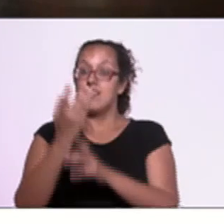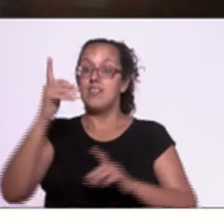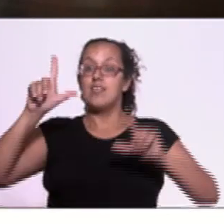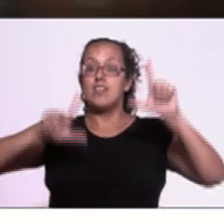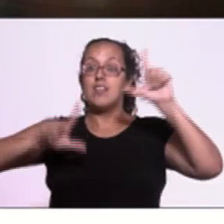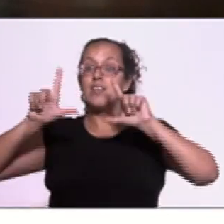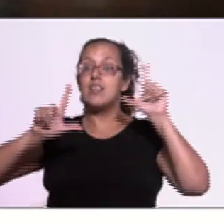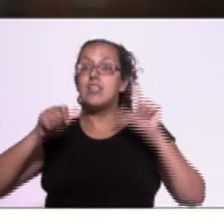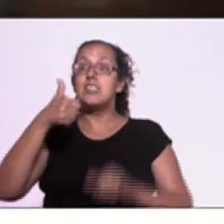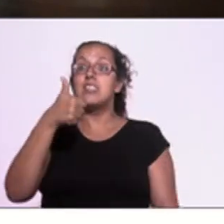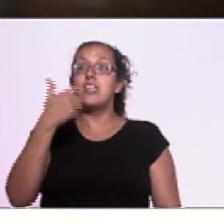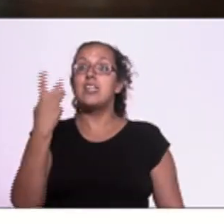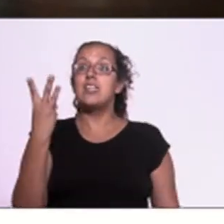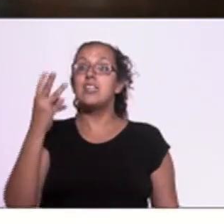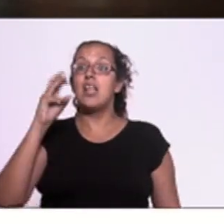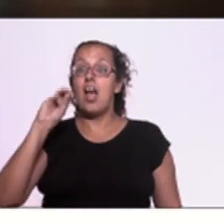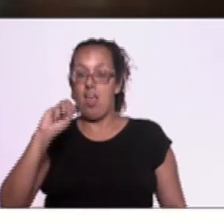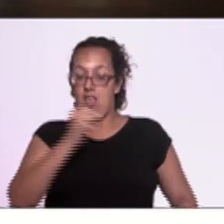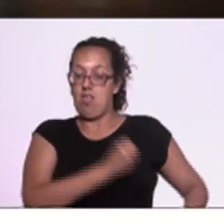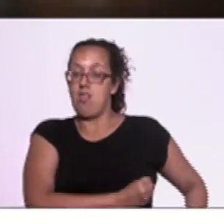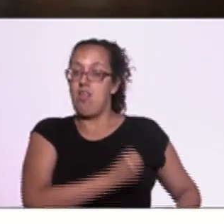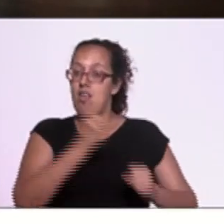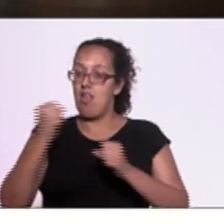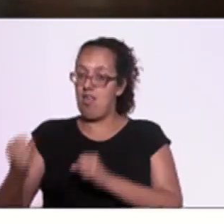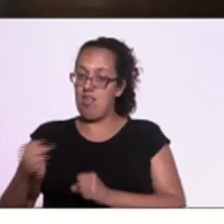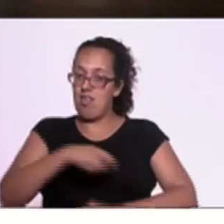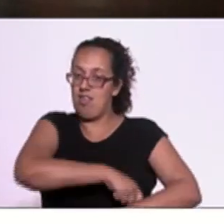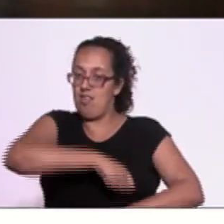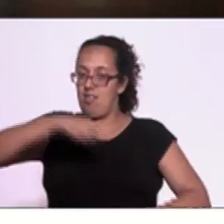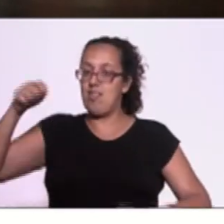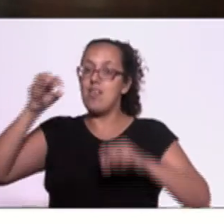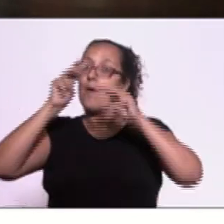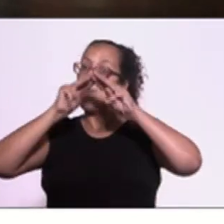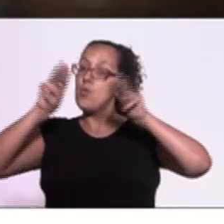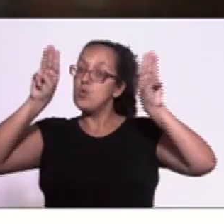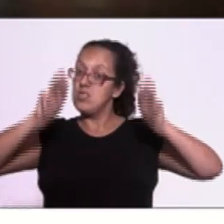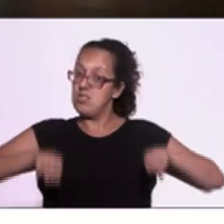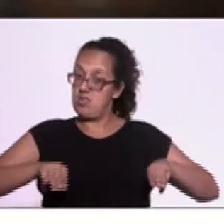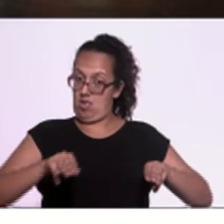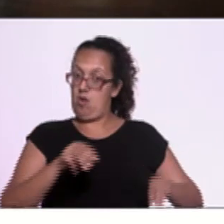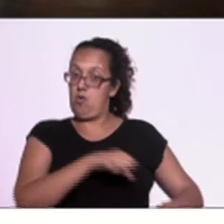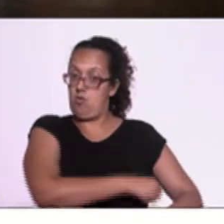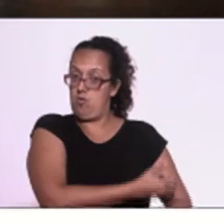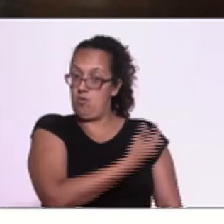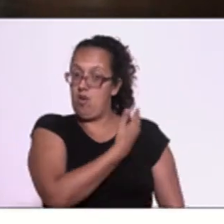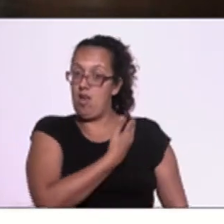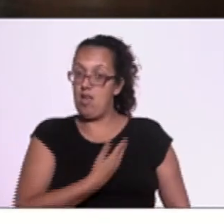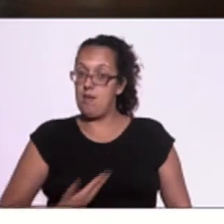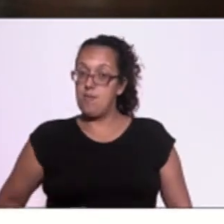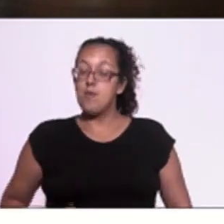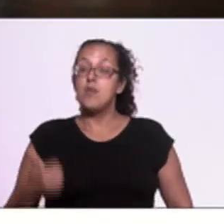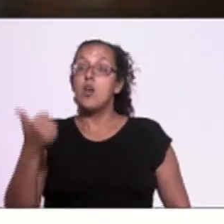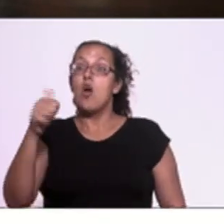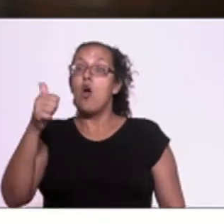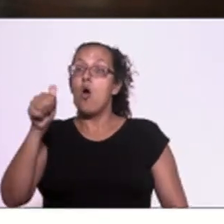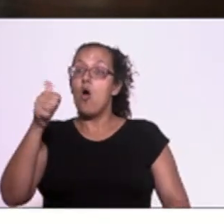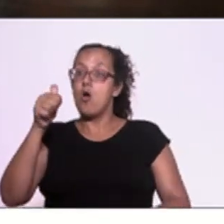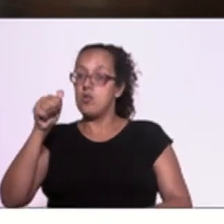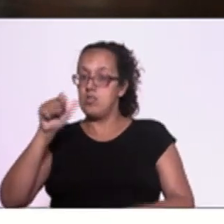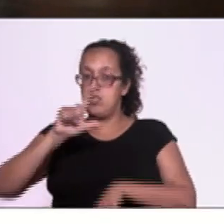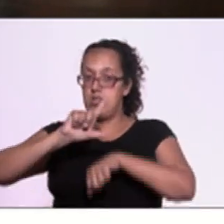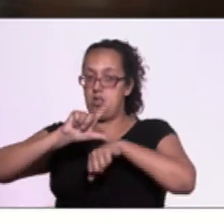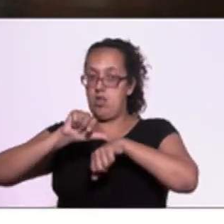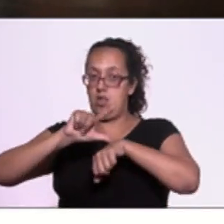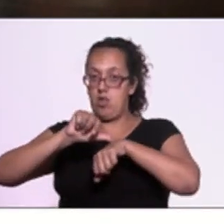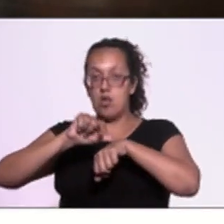dos 130 anos da Proclamação da República, no Museu da República, às 11 horas. E no dia 15 vai ao ar